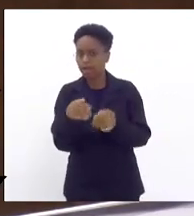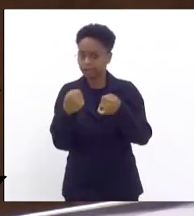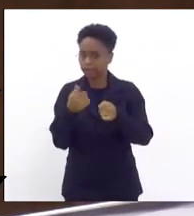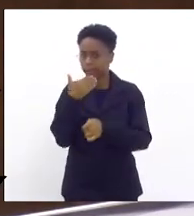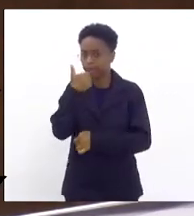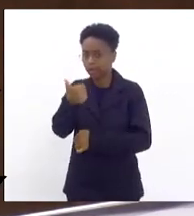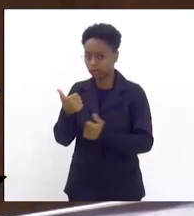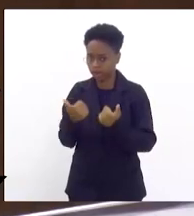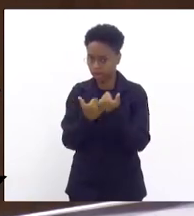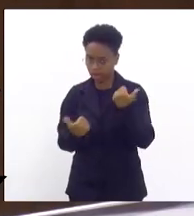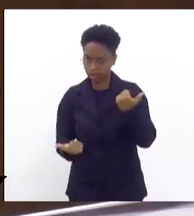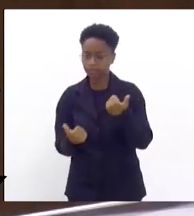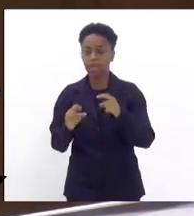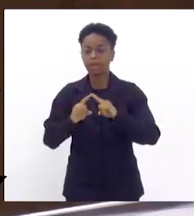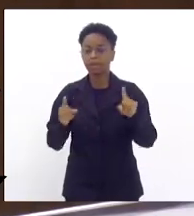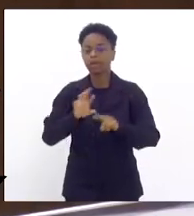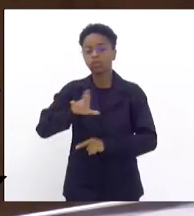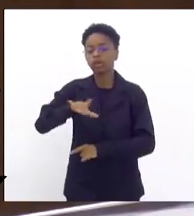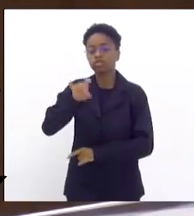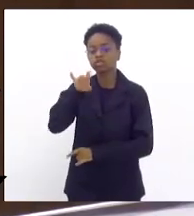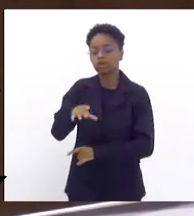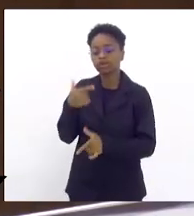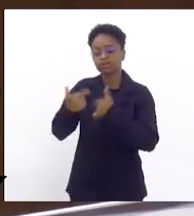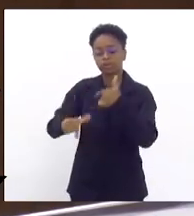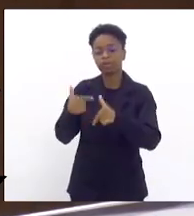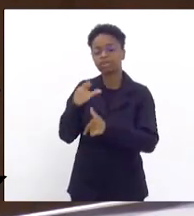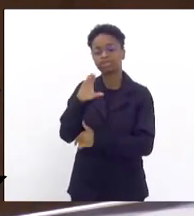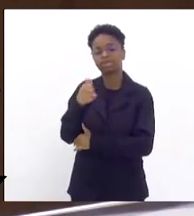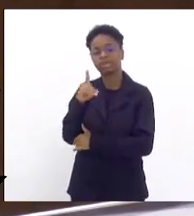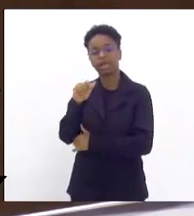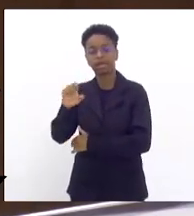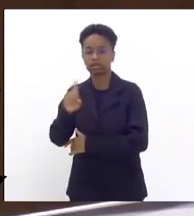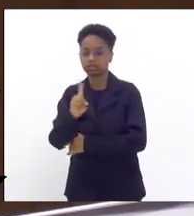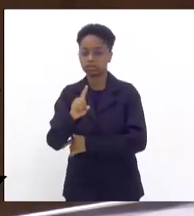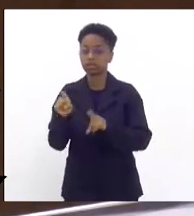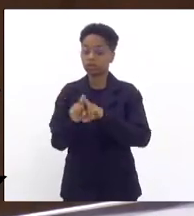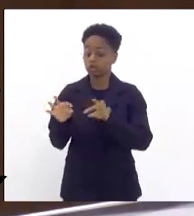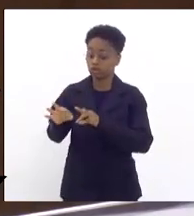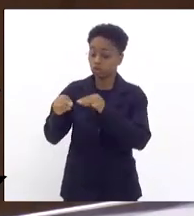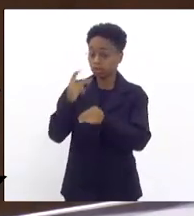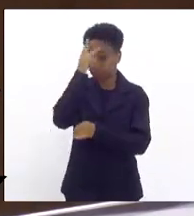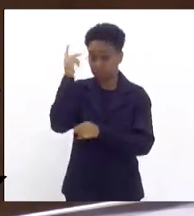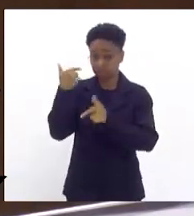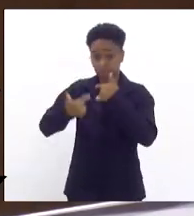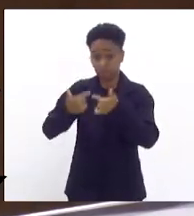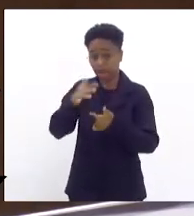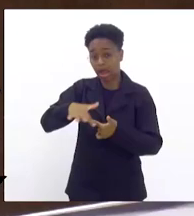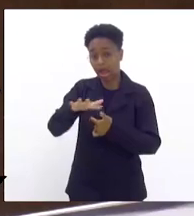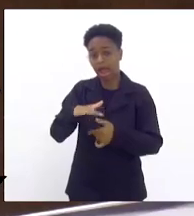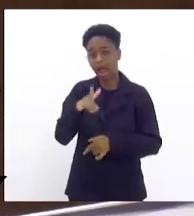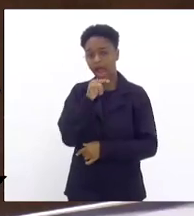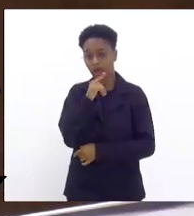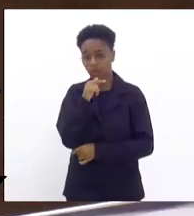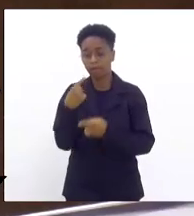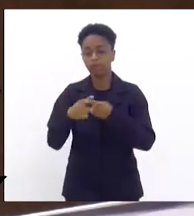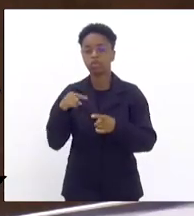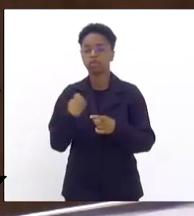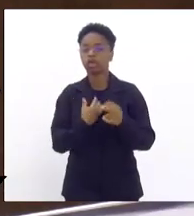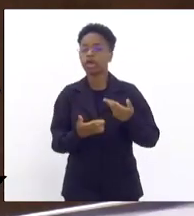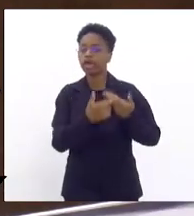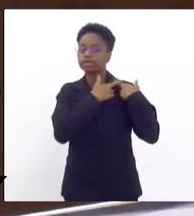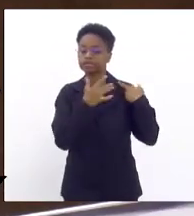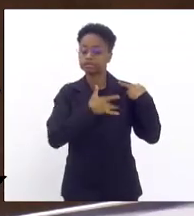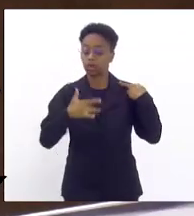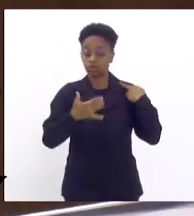os trabalhadores da SEDAI, mas todos os trabalhadores do saneamento sejam respeitados, porque nós, trabalhadores do saneamento, somos responsáveis pela saúde